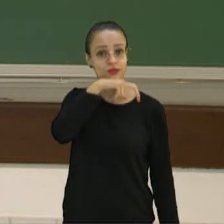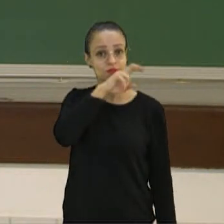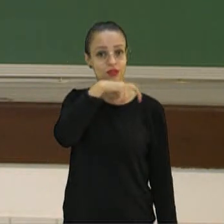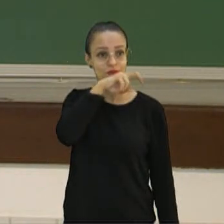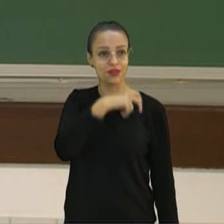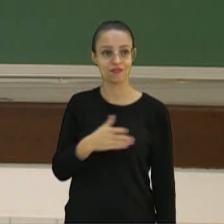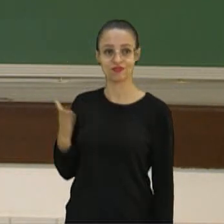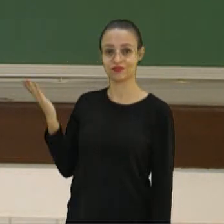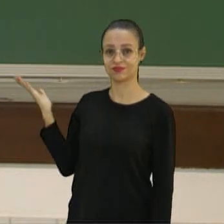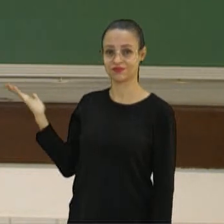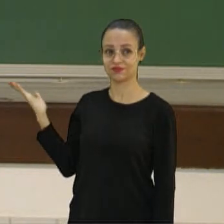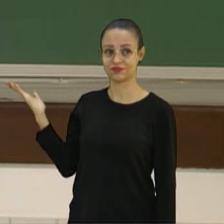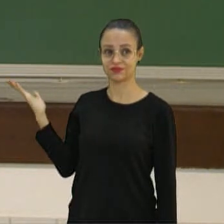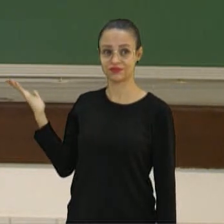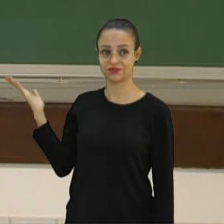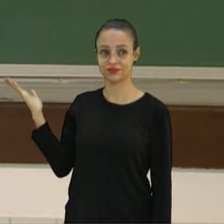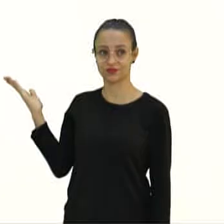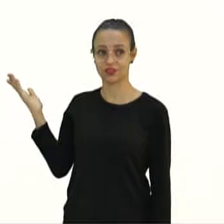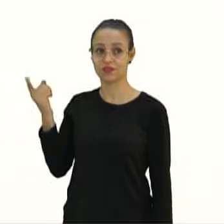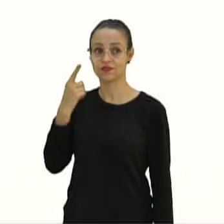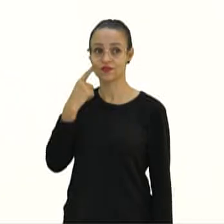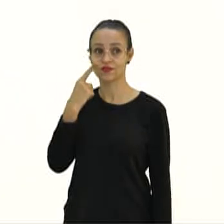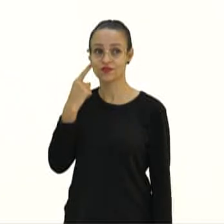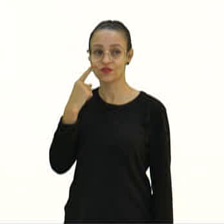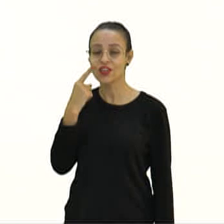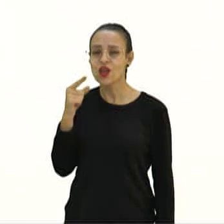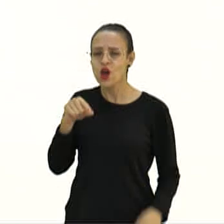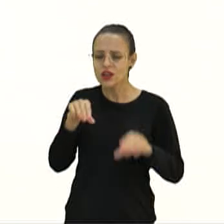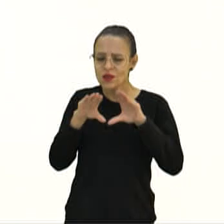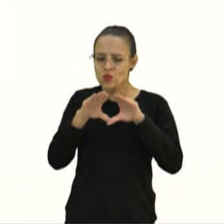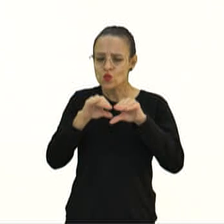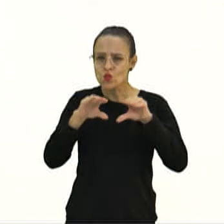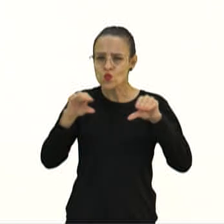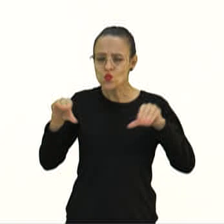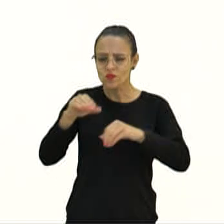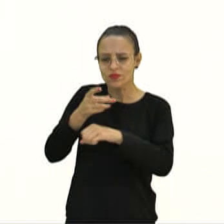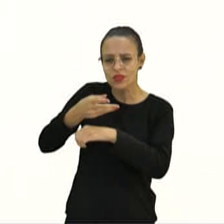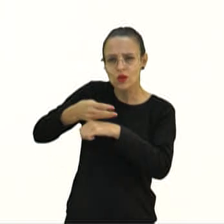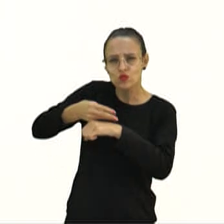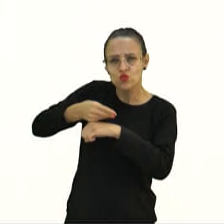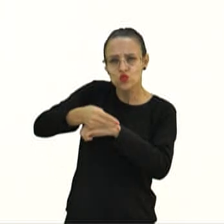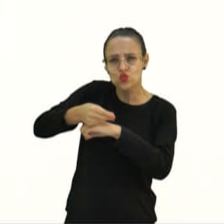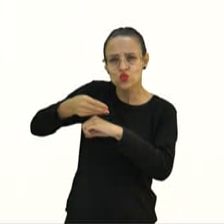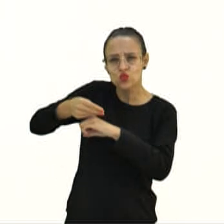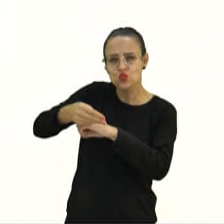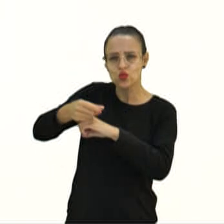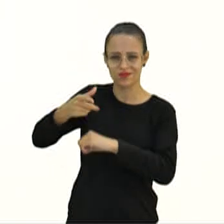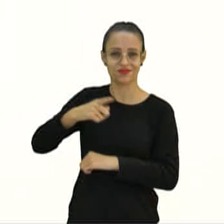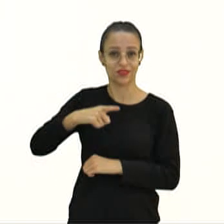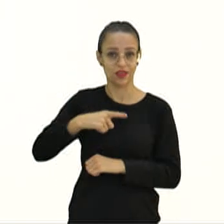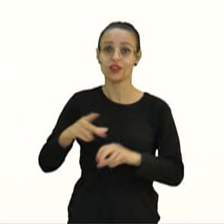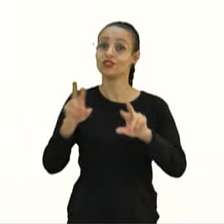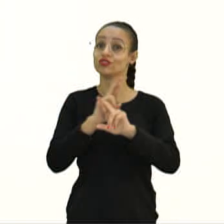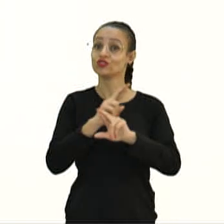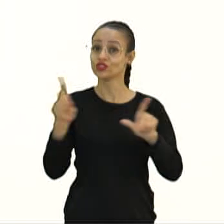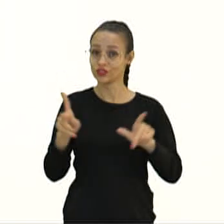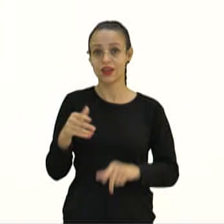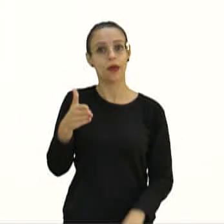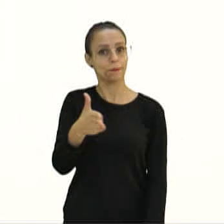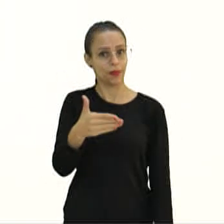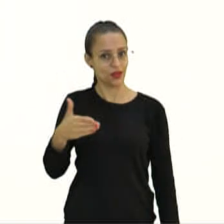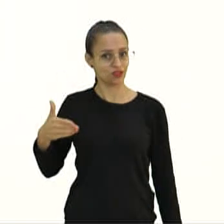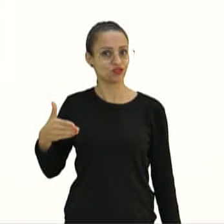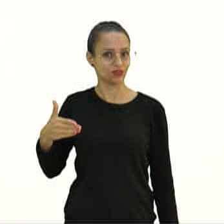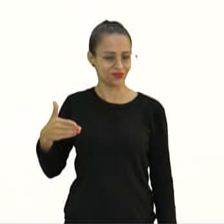GIF bem legal que você consegue ver, ó, as placas e as escamas mais rígidas delas, diferentes das escamas dos peixes,